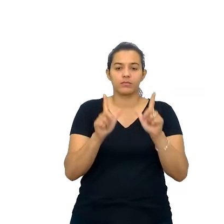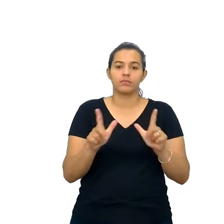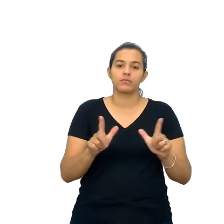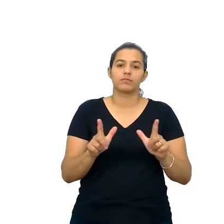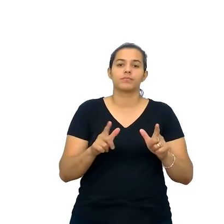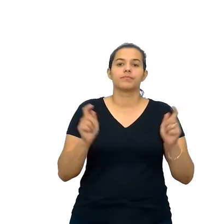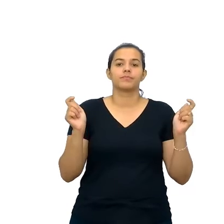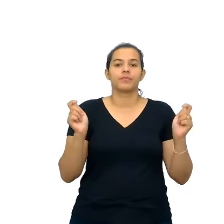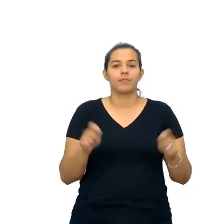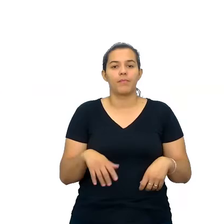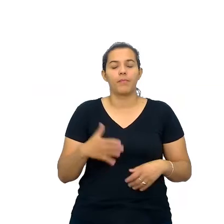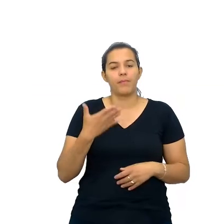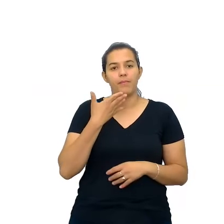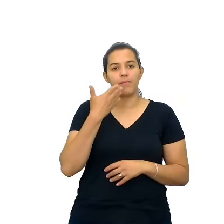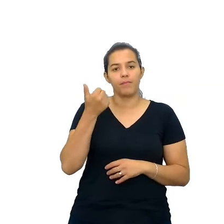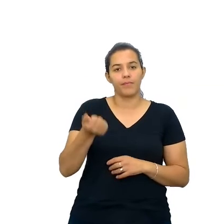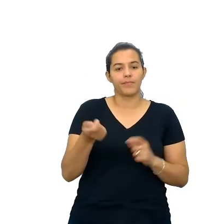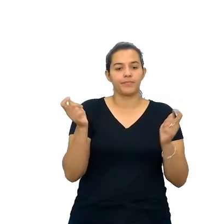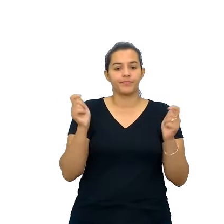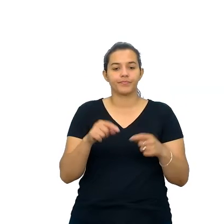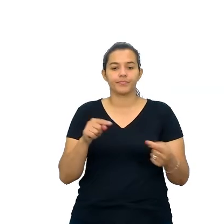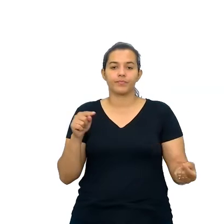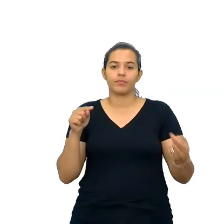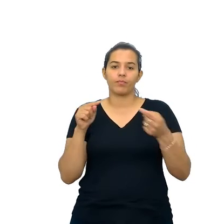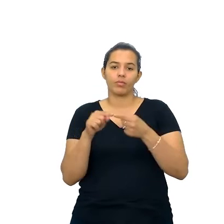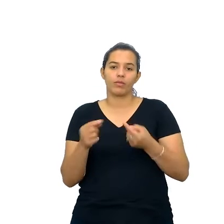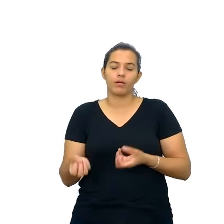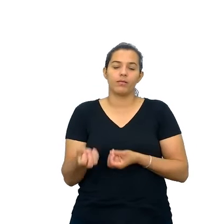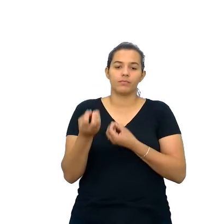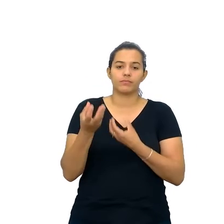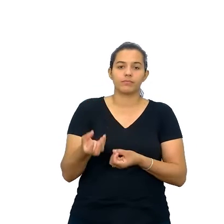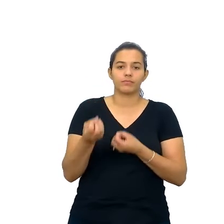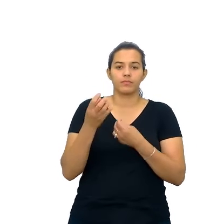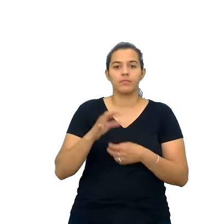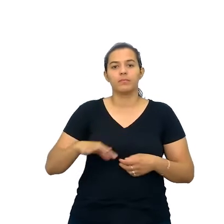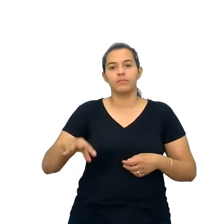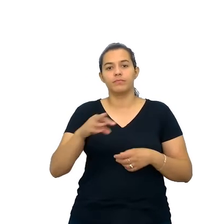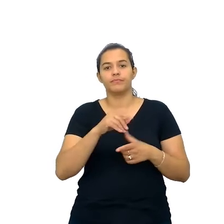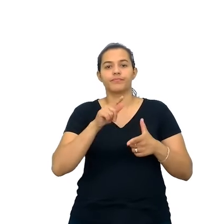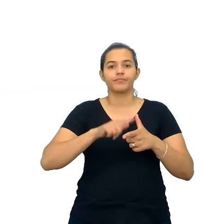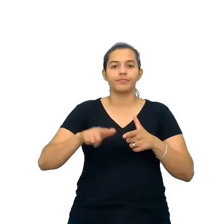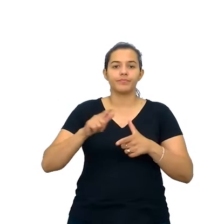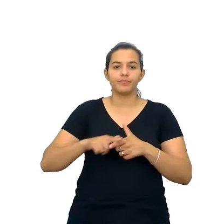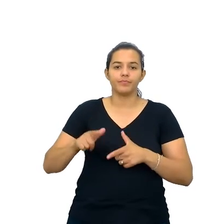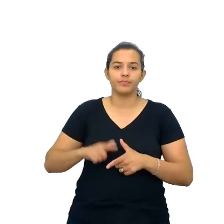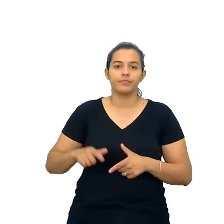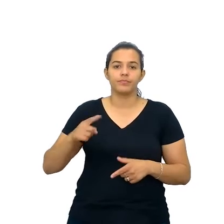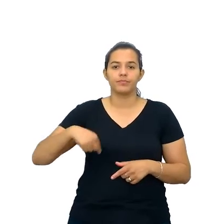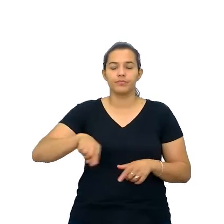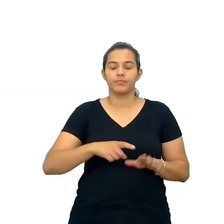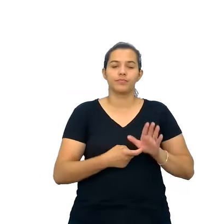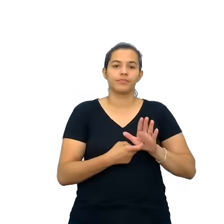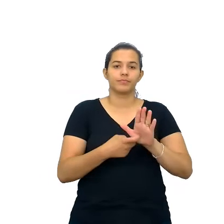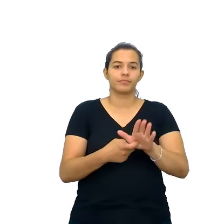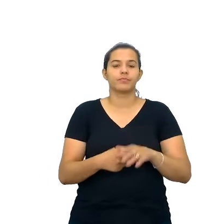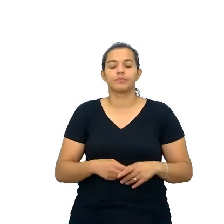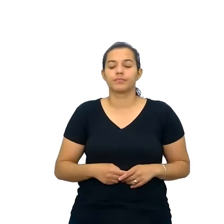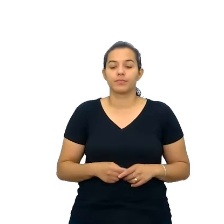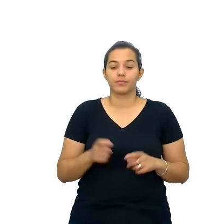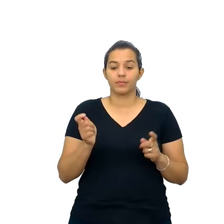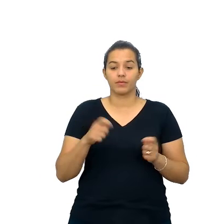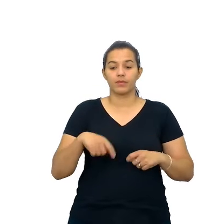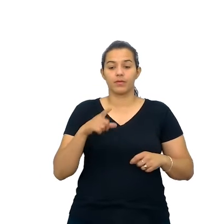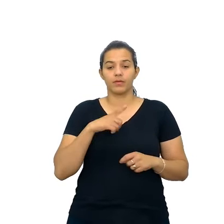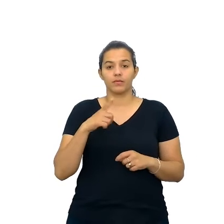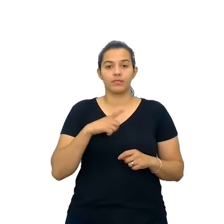aí, ela tem que ter uma atenção para esses dados que o problema está trazendo para a gente. Ela faz a